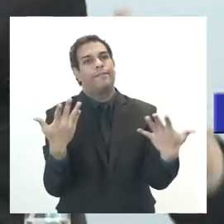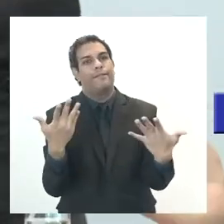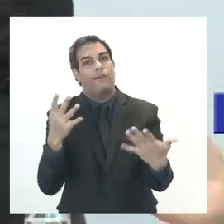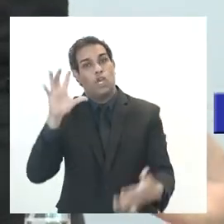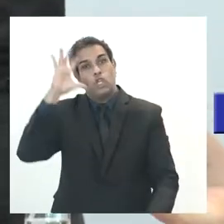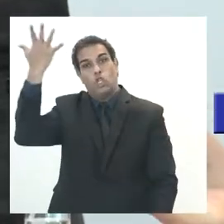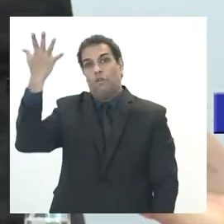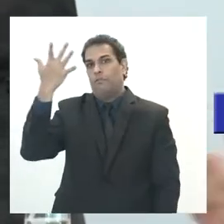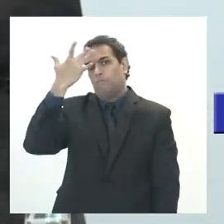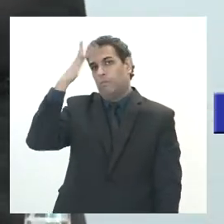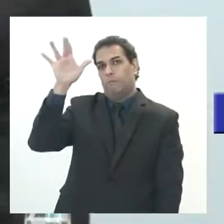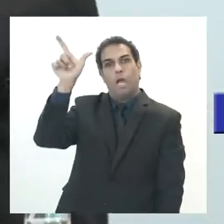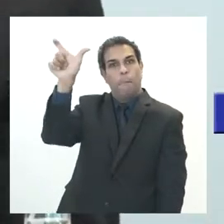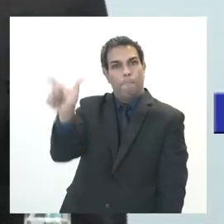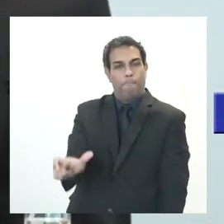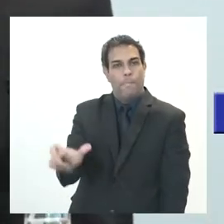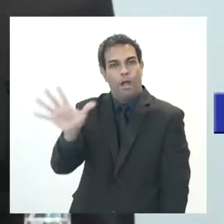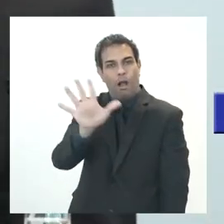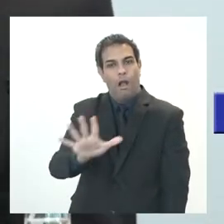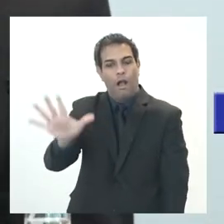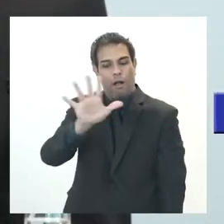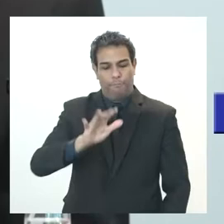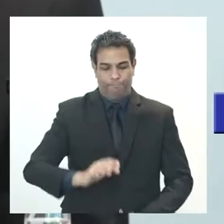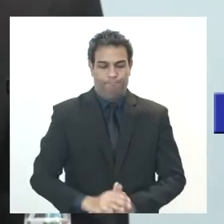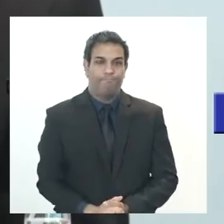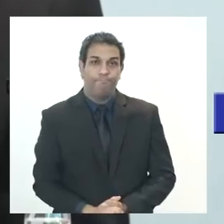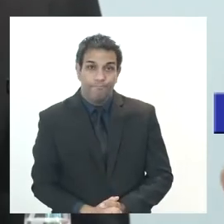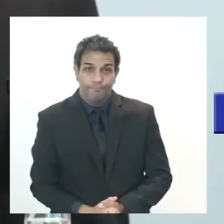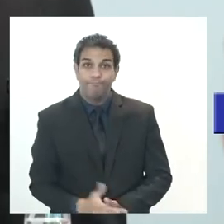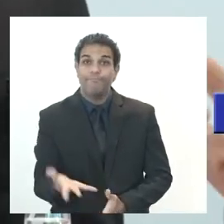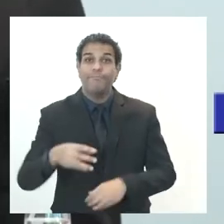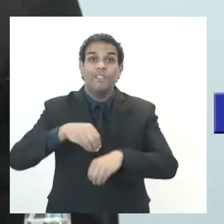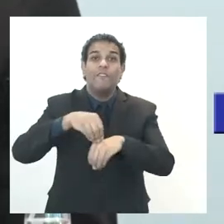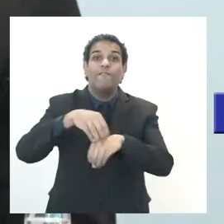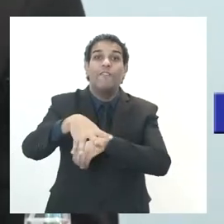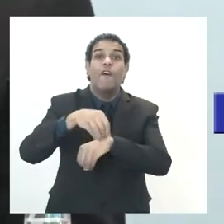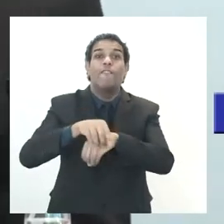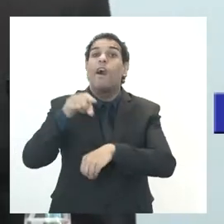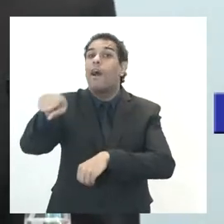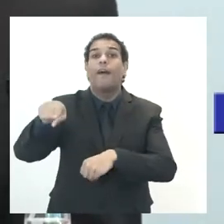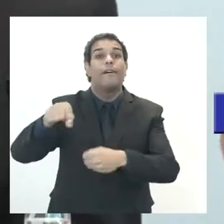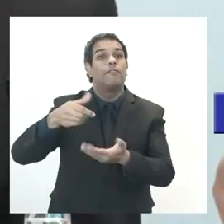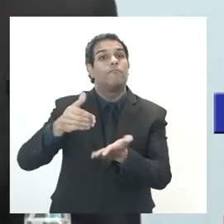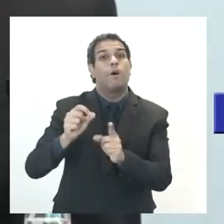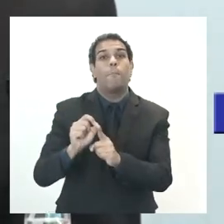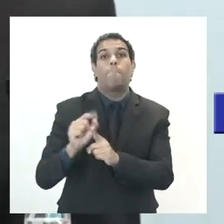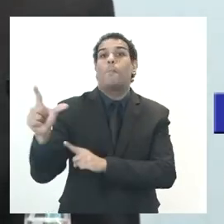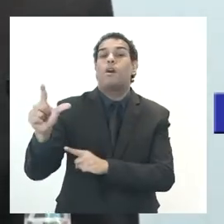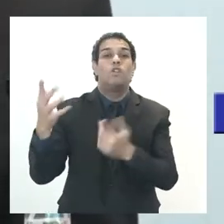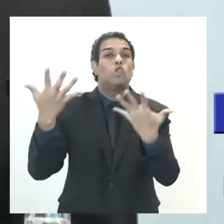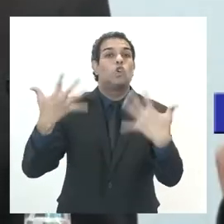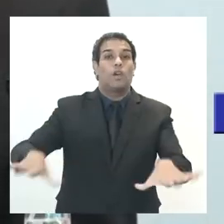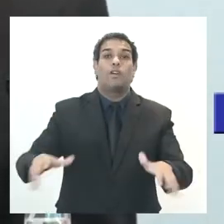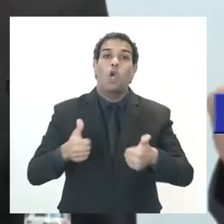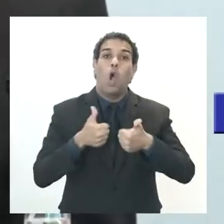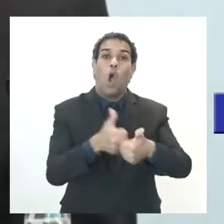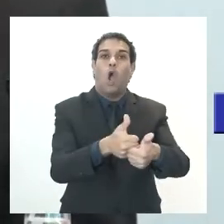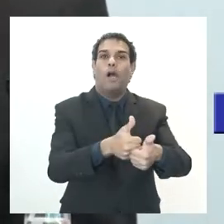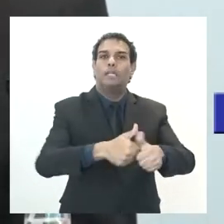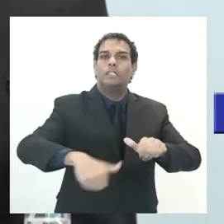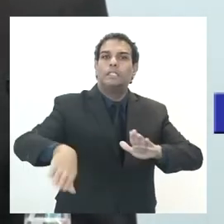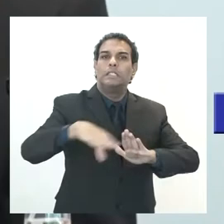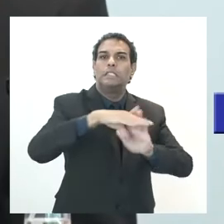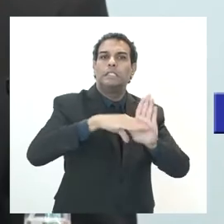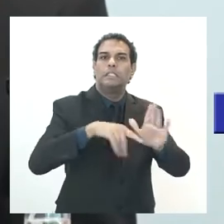ninguém sabia quem era o belo dia é anunciada que ele pediu demissão porque ele não estava conseguindo cumprir a missão A